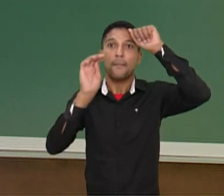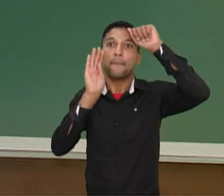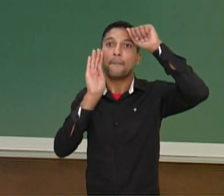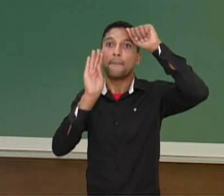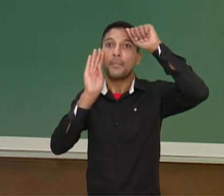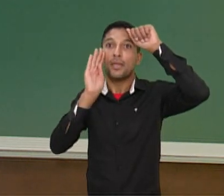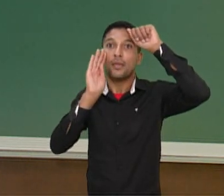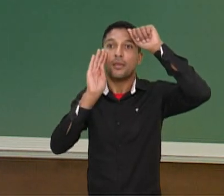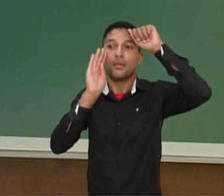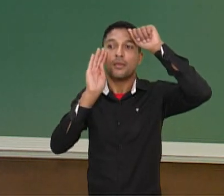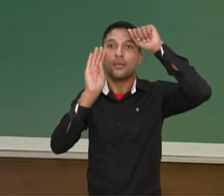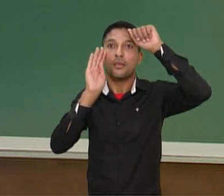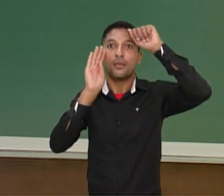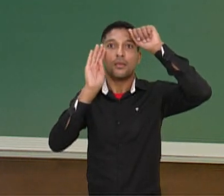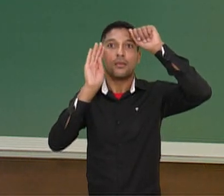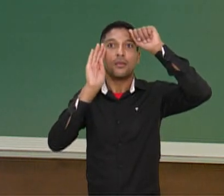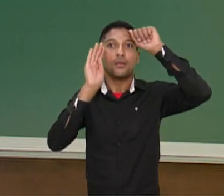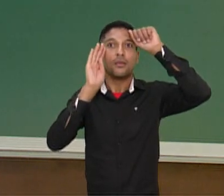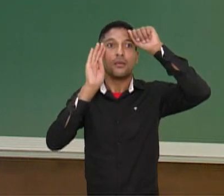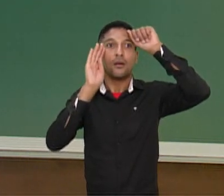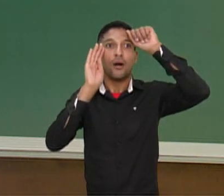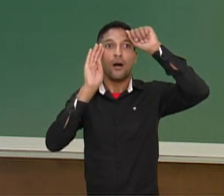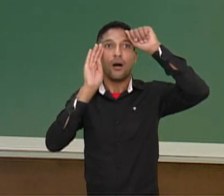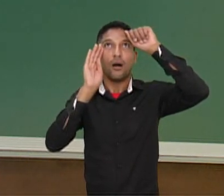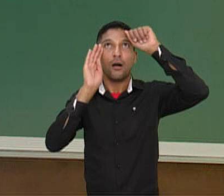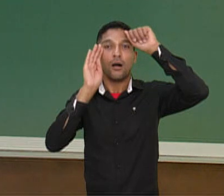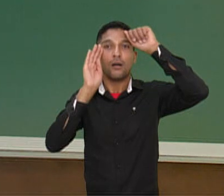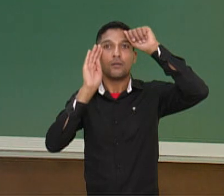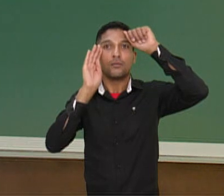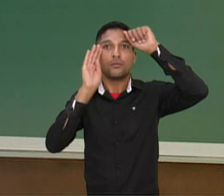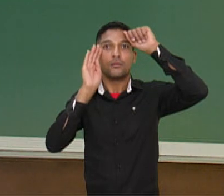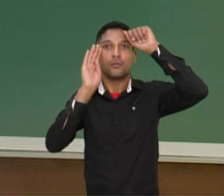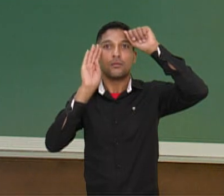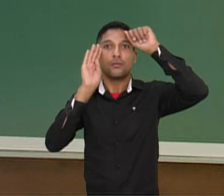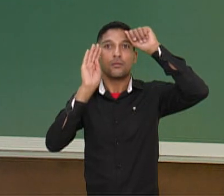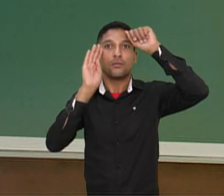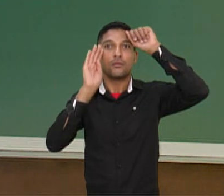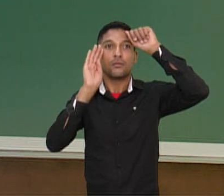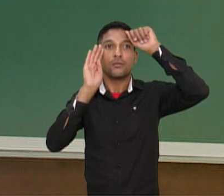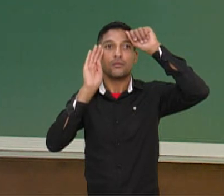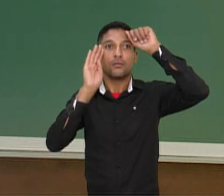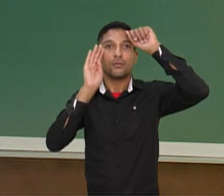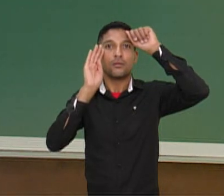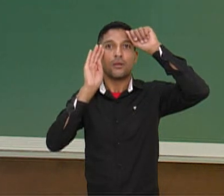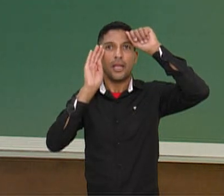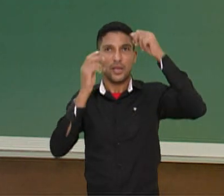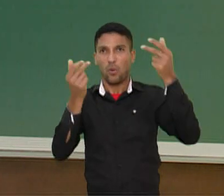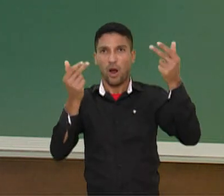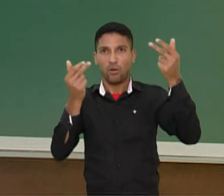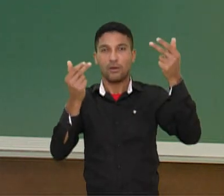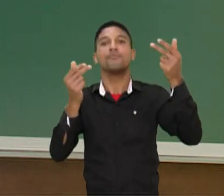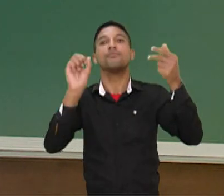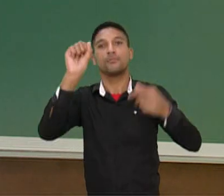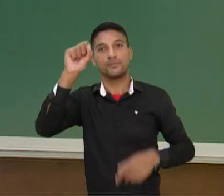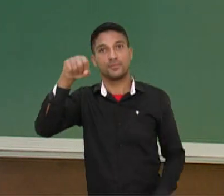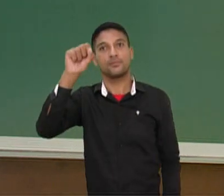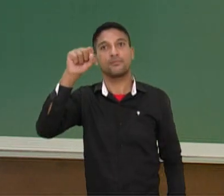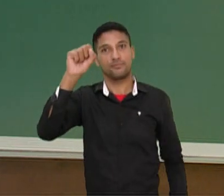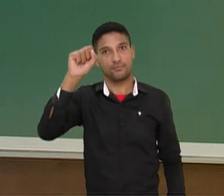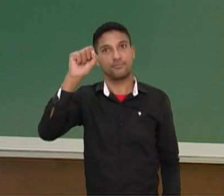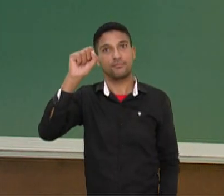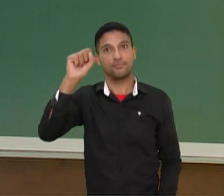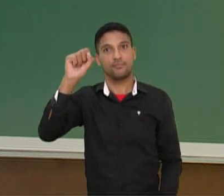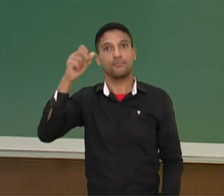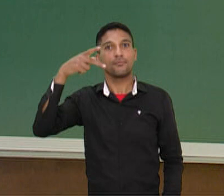do B. E daí, esse ângulo externo ia ficar para cá. Professora, mas ia dar a mesma coisa? Ia dar a mesma